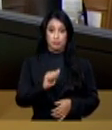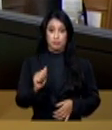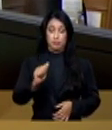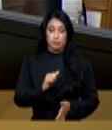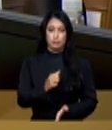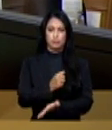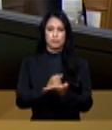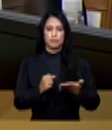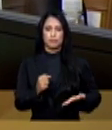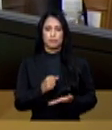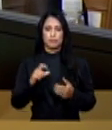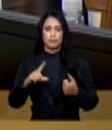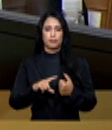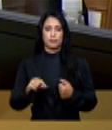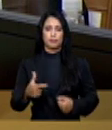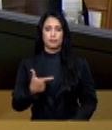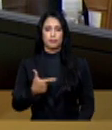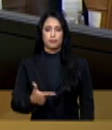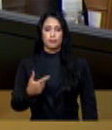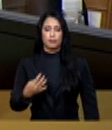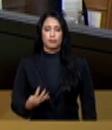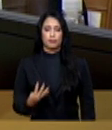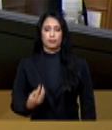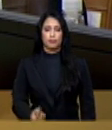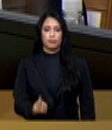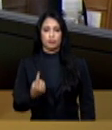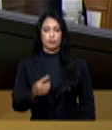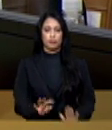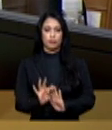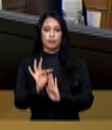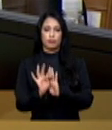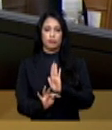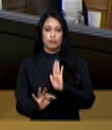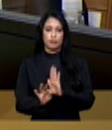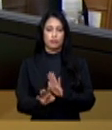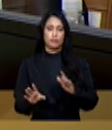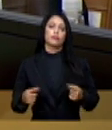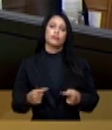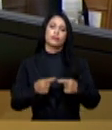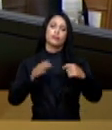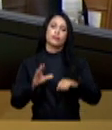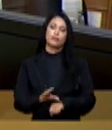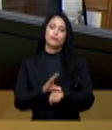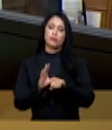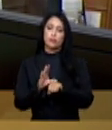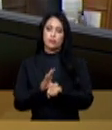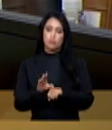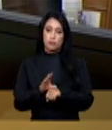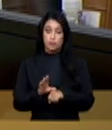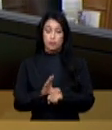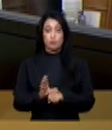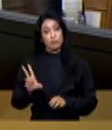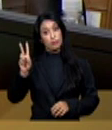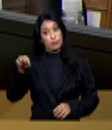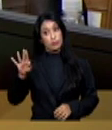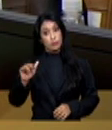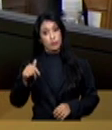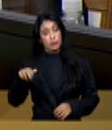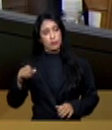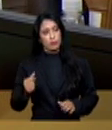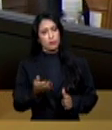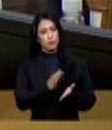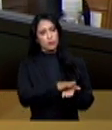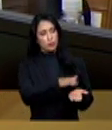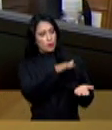fundamento artigo 241 do texto constitucional a união veio